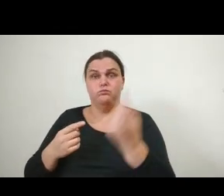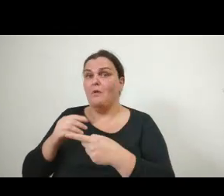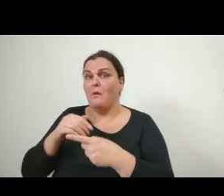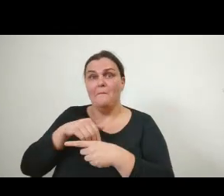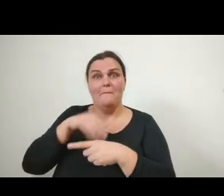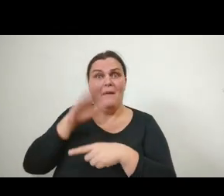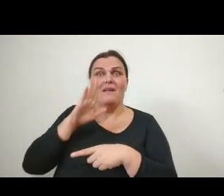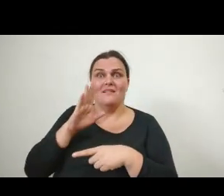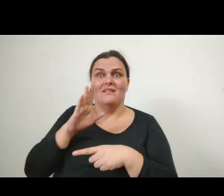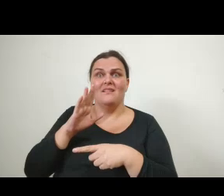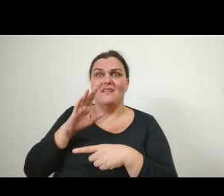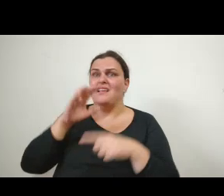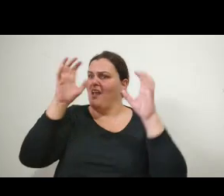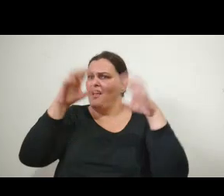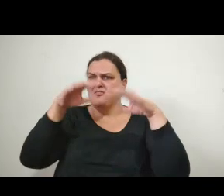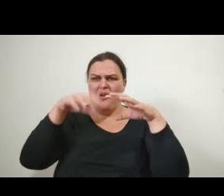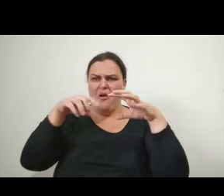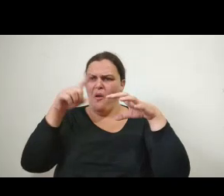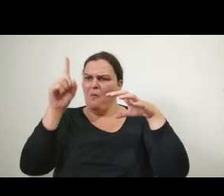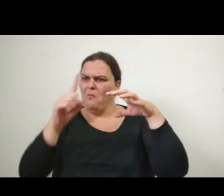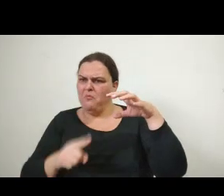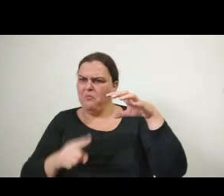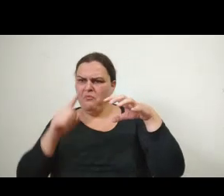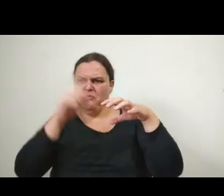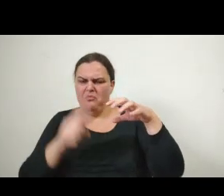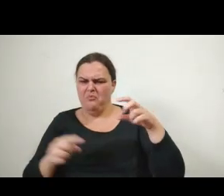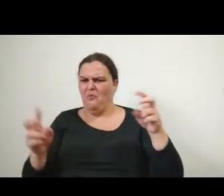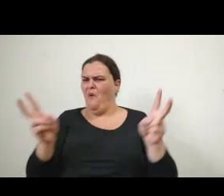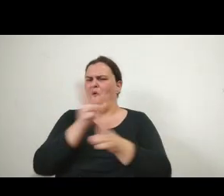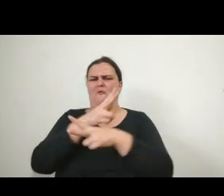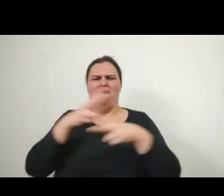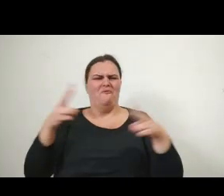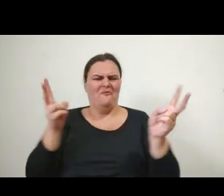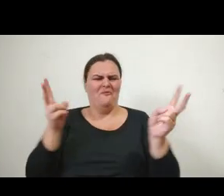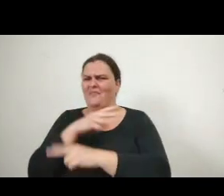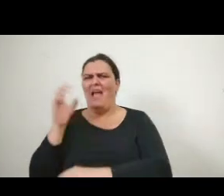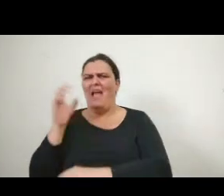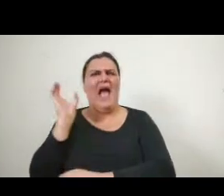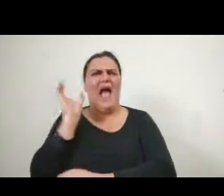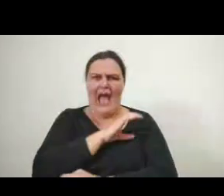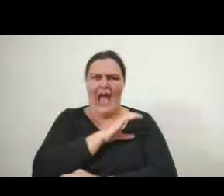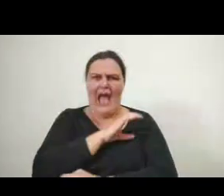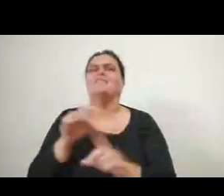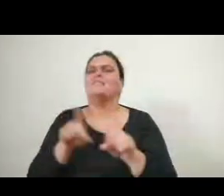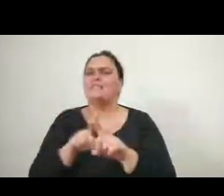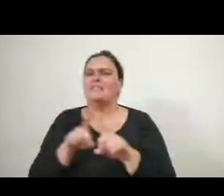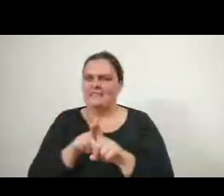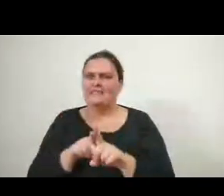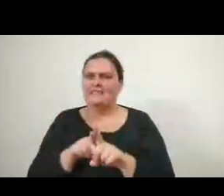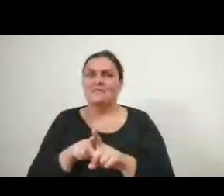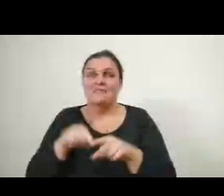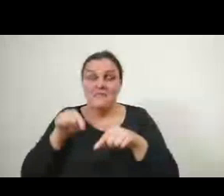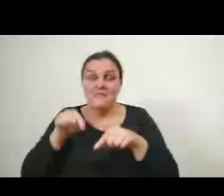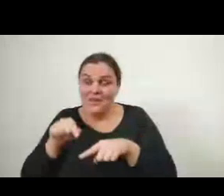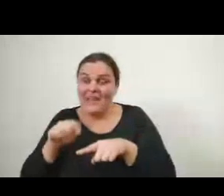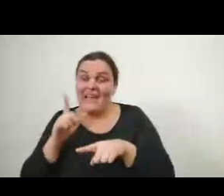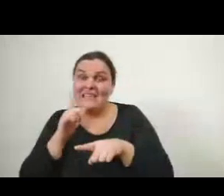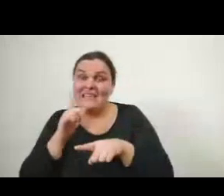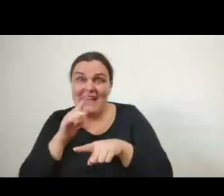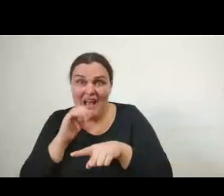Tempestades muito próximas uma das outras, ou seja, mais frequentes, né? A água mais quente serve de